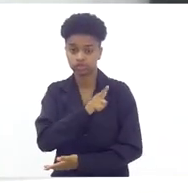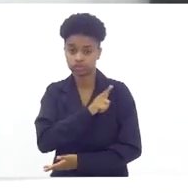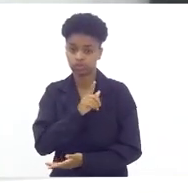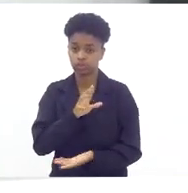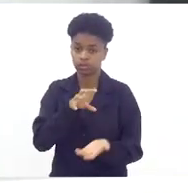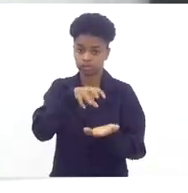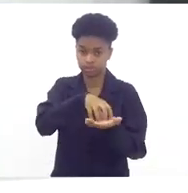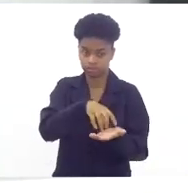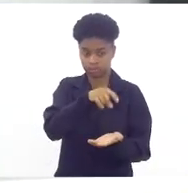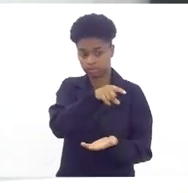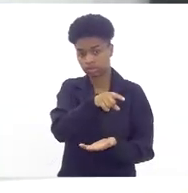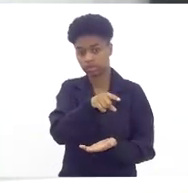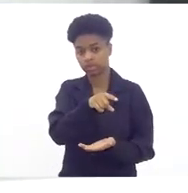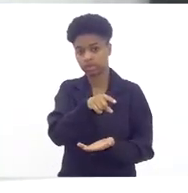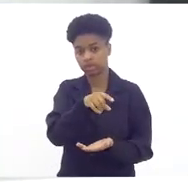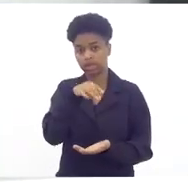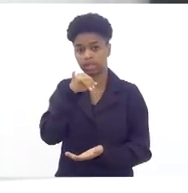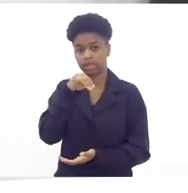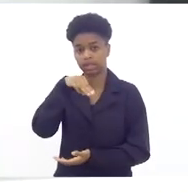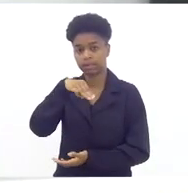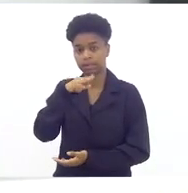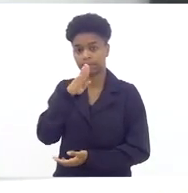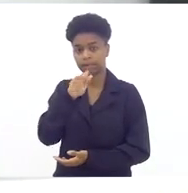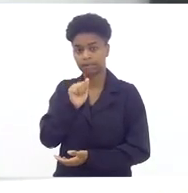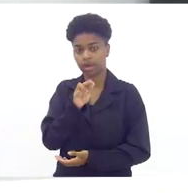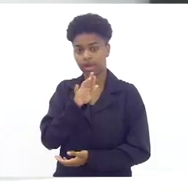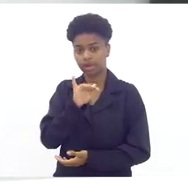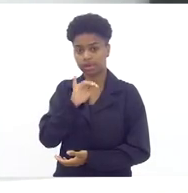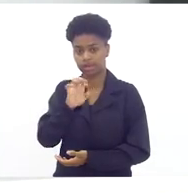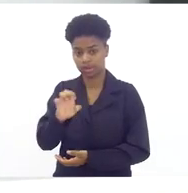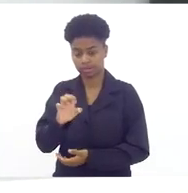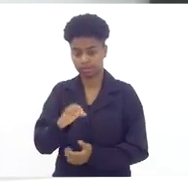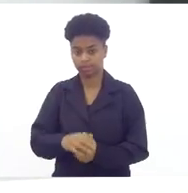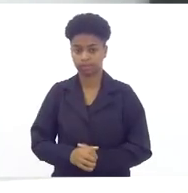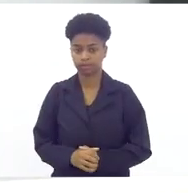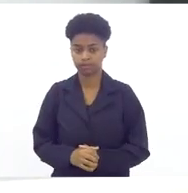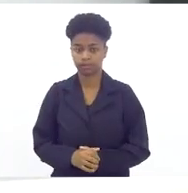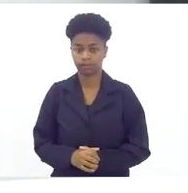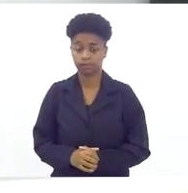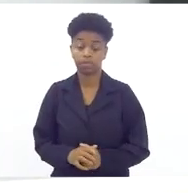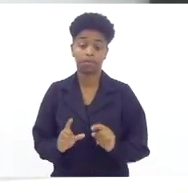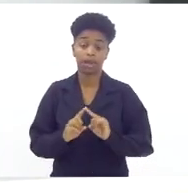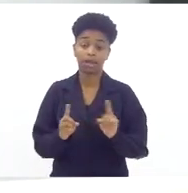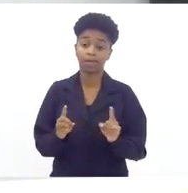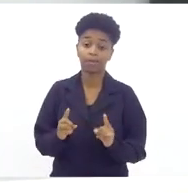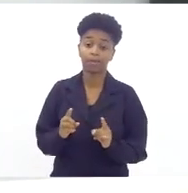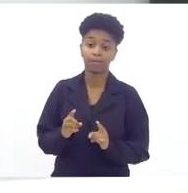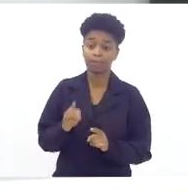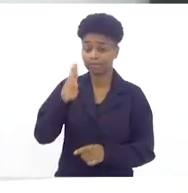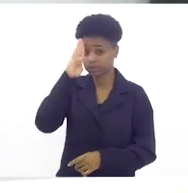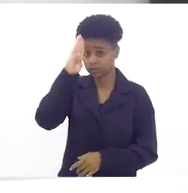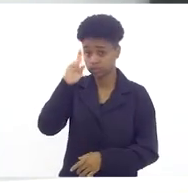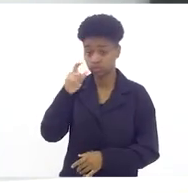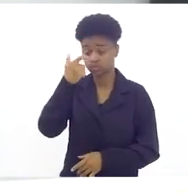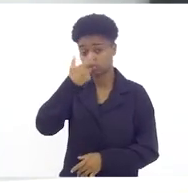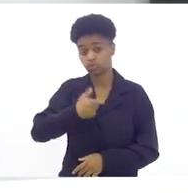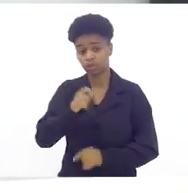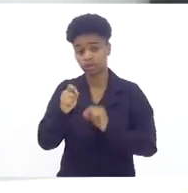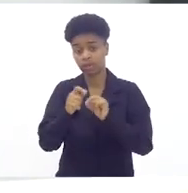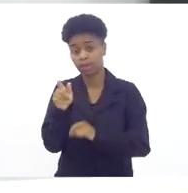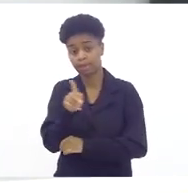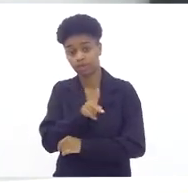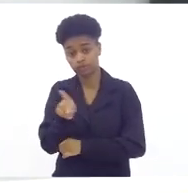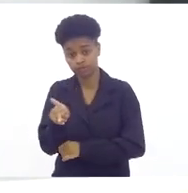imunidade lá de Imbariê né sua gestora da eta em Imbariê mas só antes de tudo professora né da rede